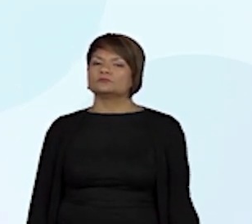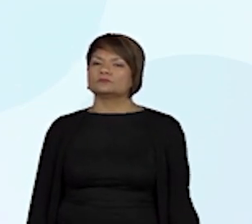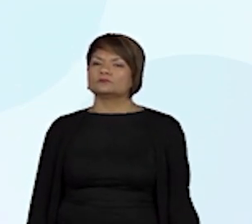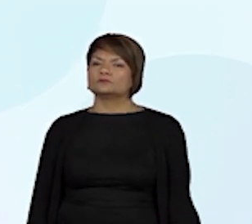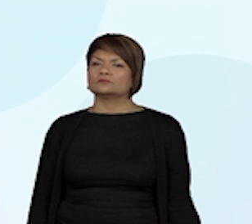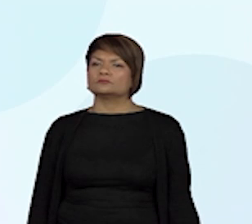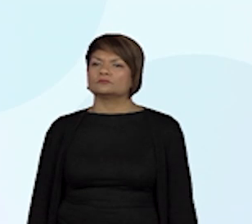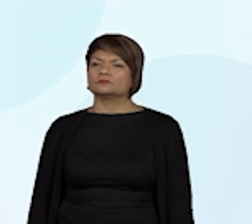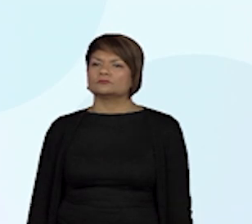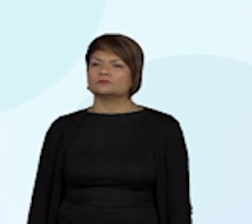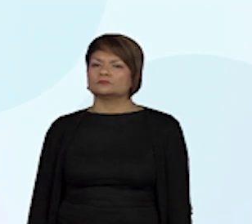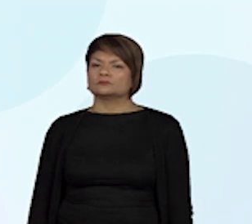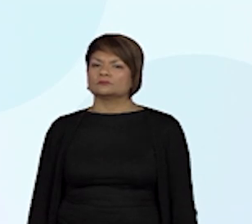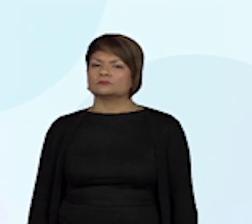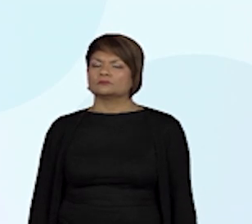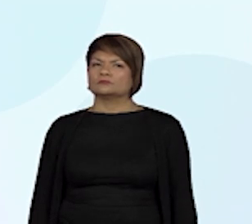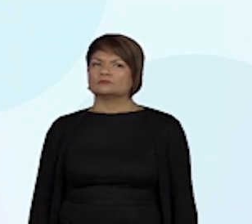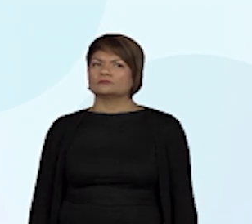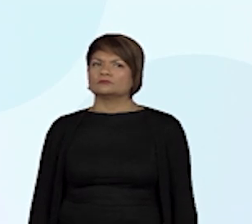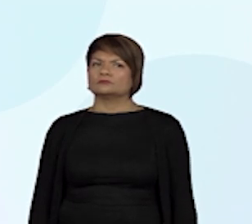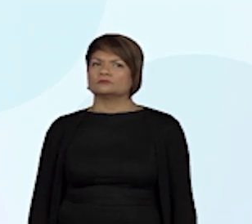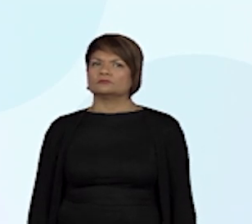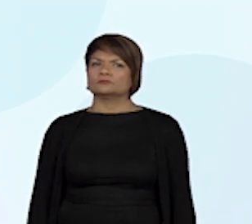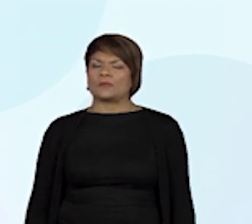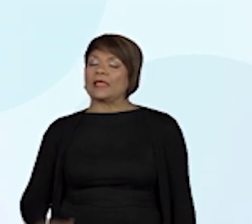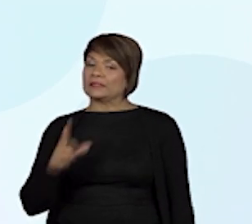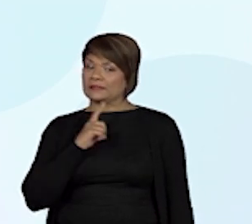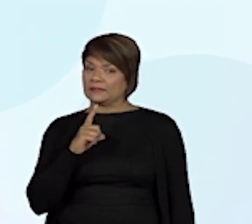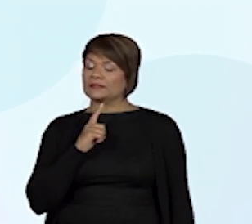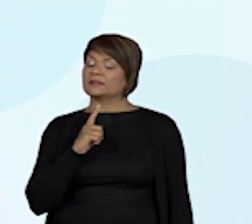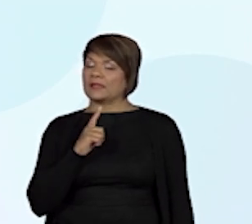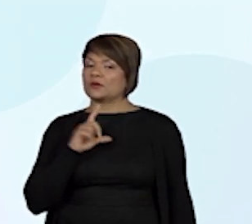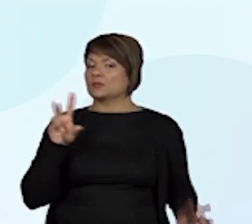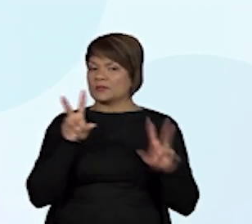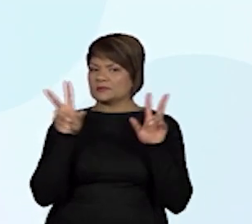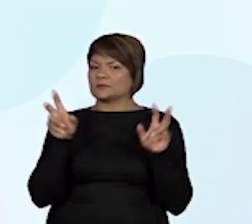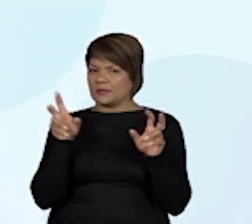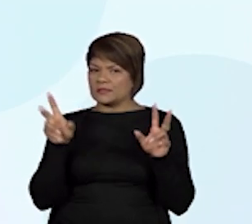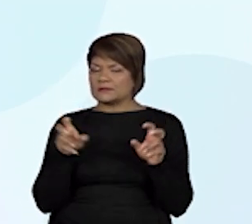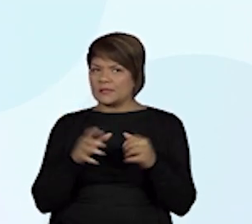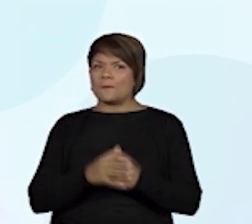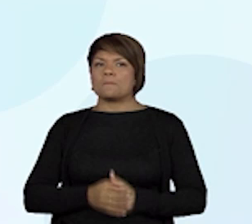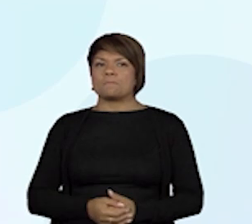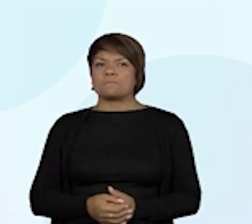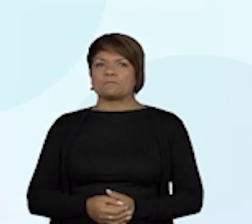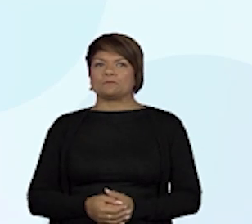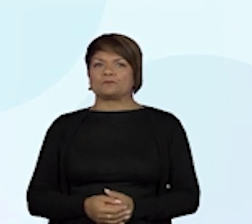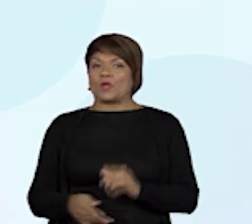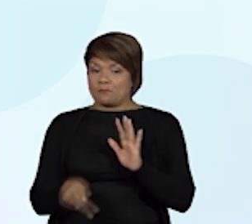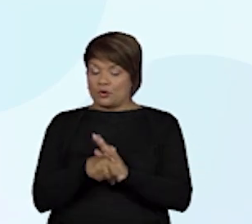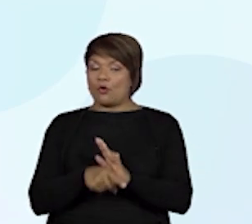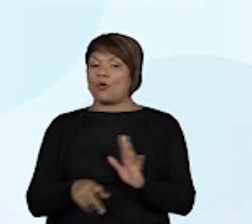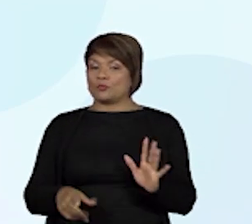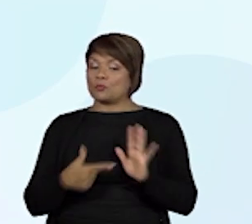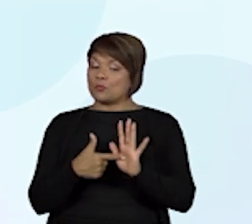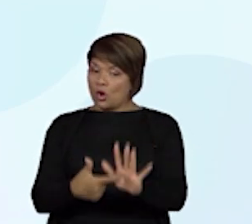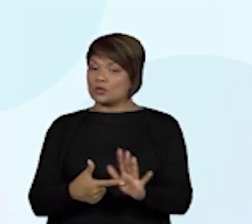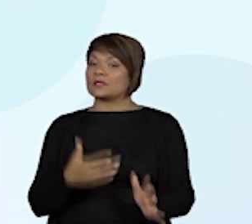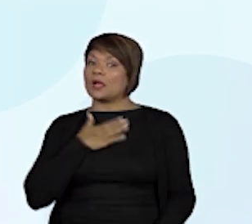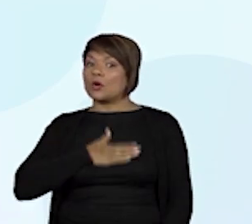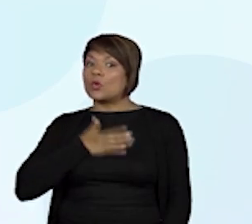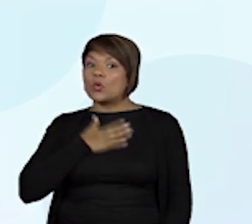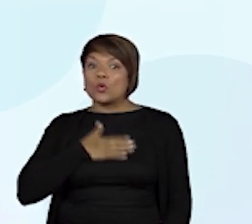Vamos ver, tem uma expressão, né, professora, que caracteriza. Sim. Que ela